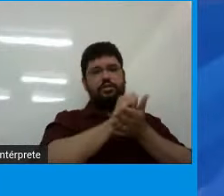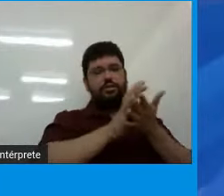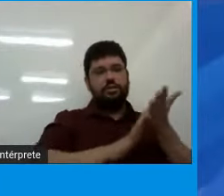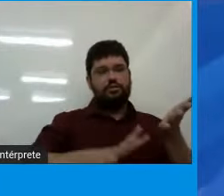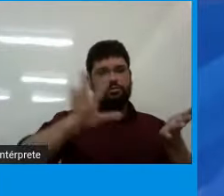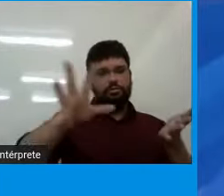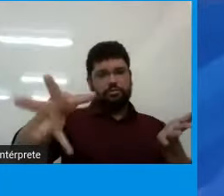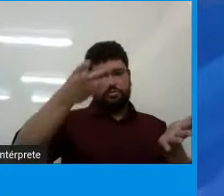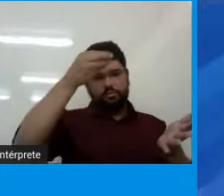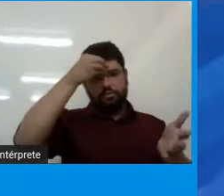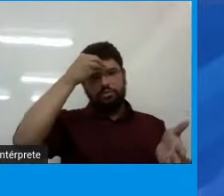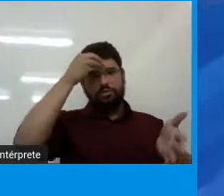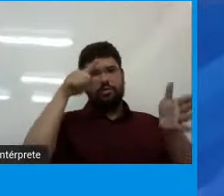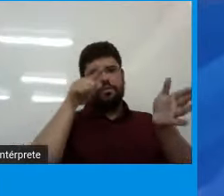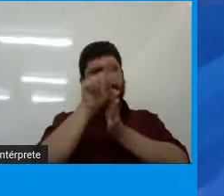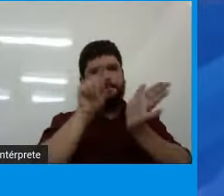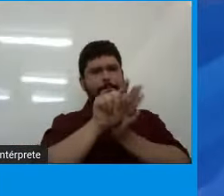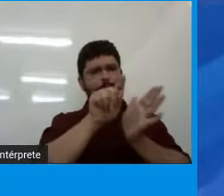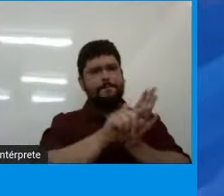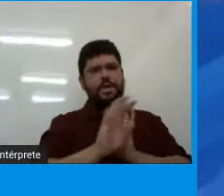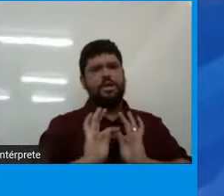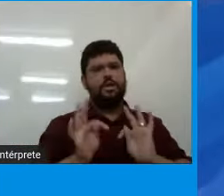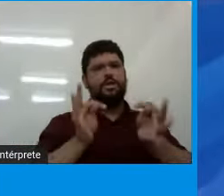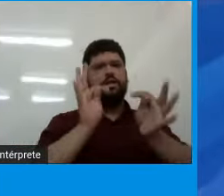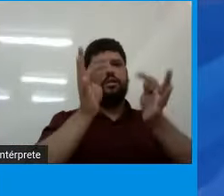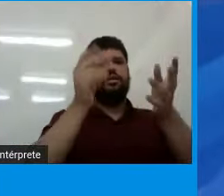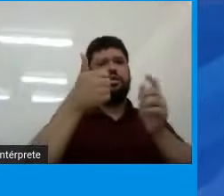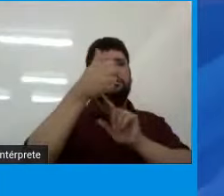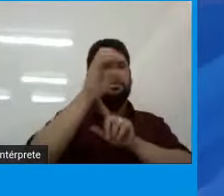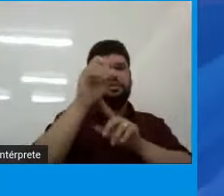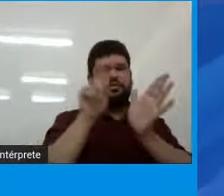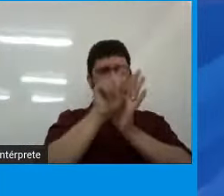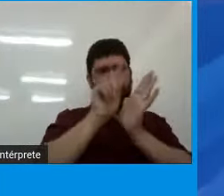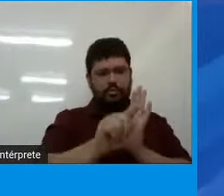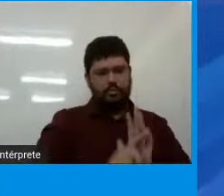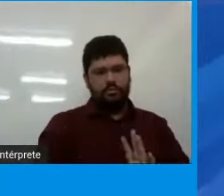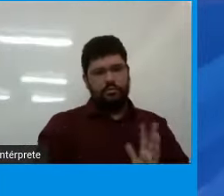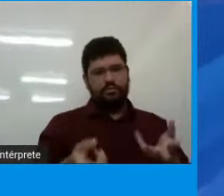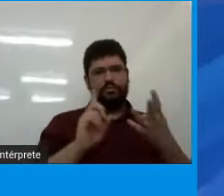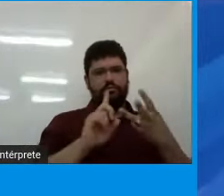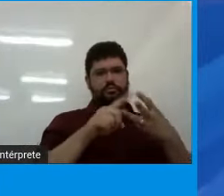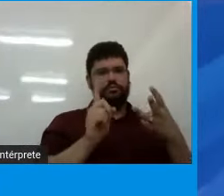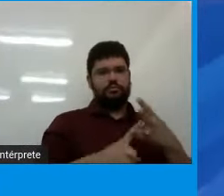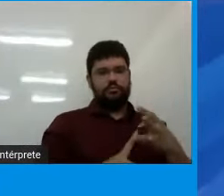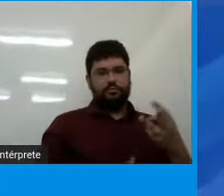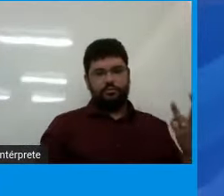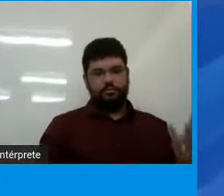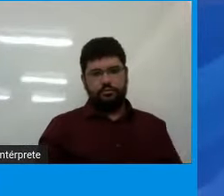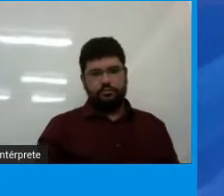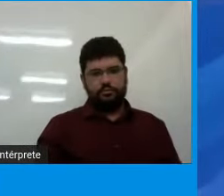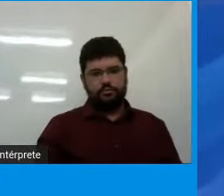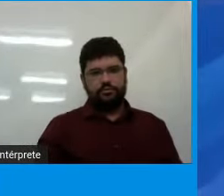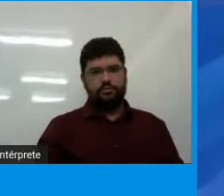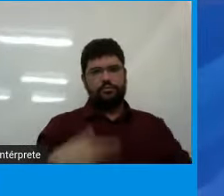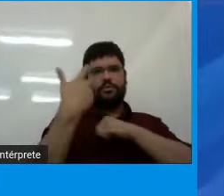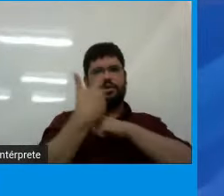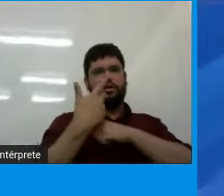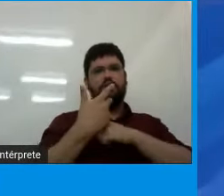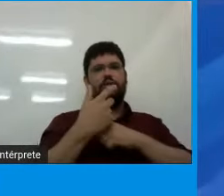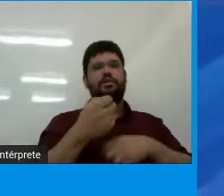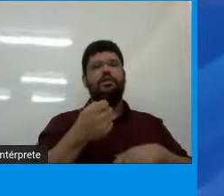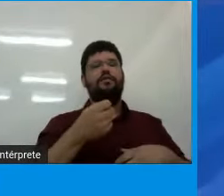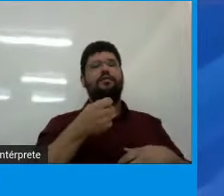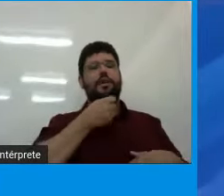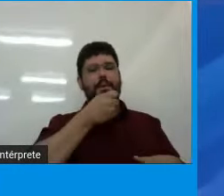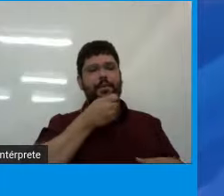né, por exemplo, tecnologia e educação, com 10 perguntas. Eu posso gravar um podcast sobre